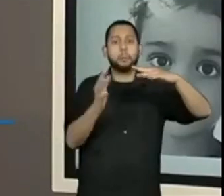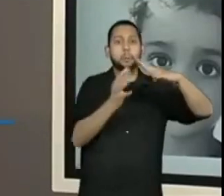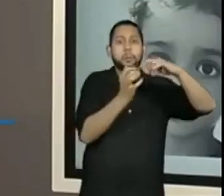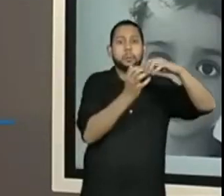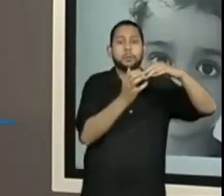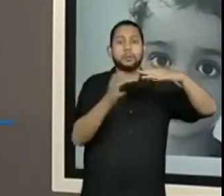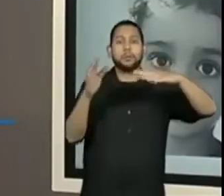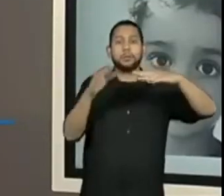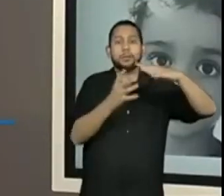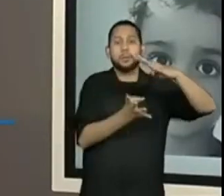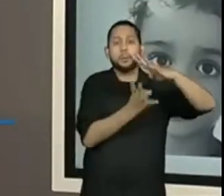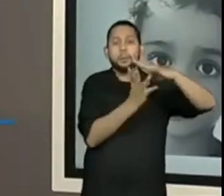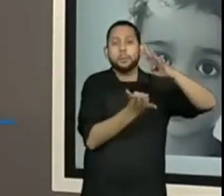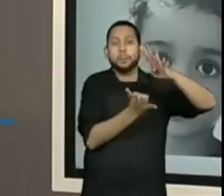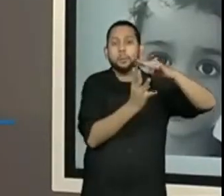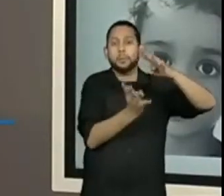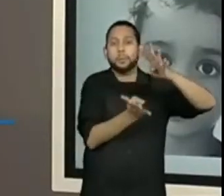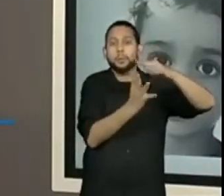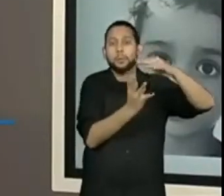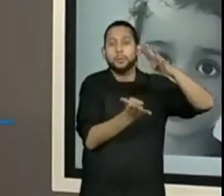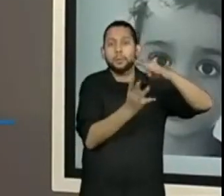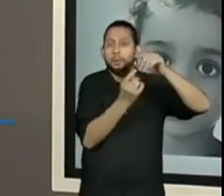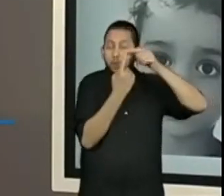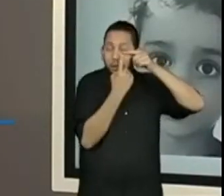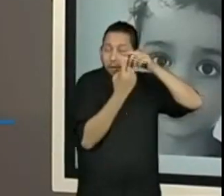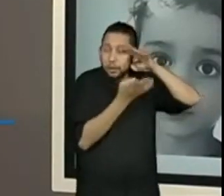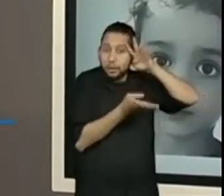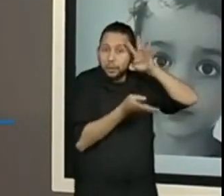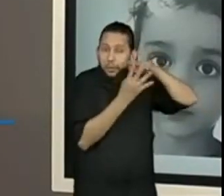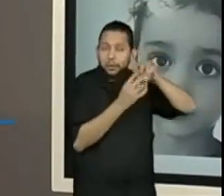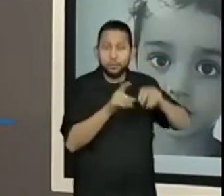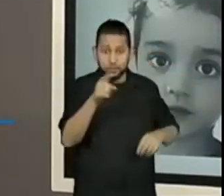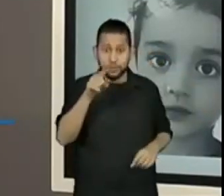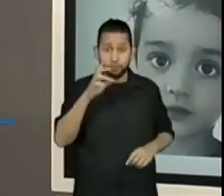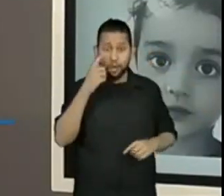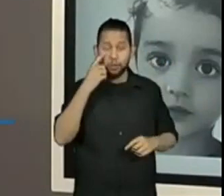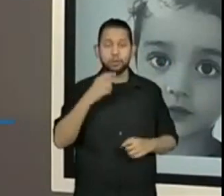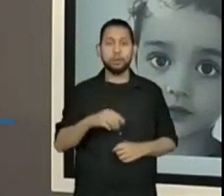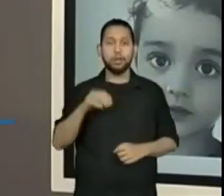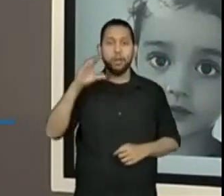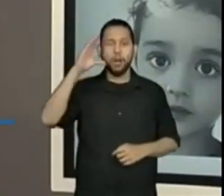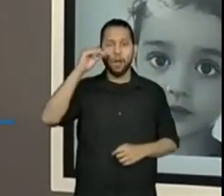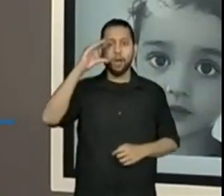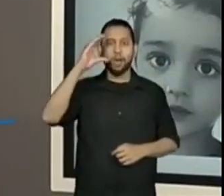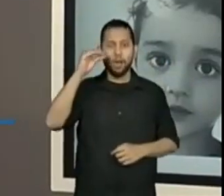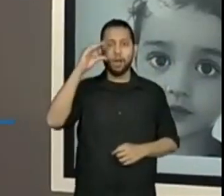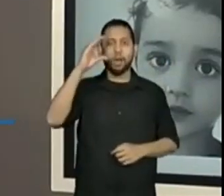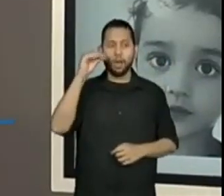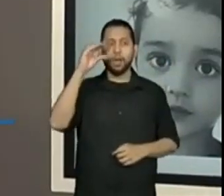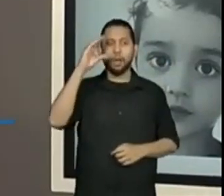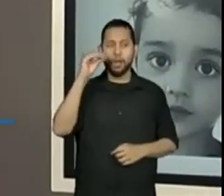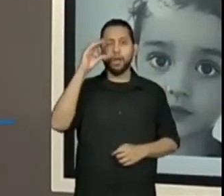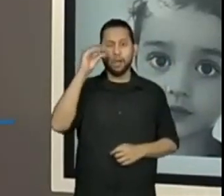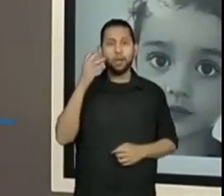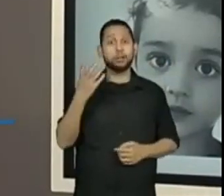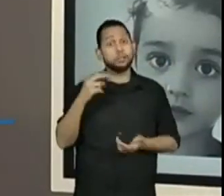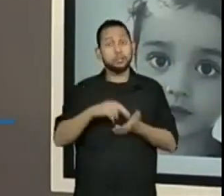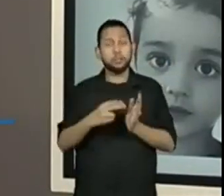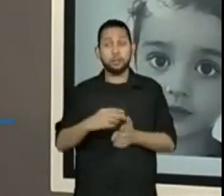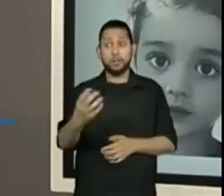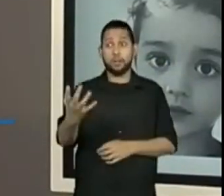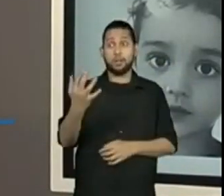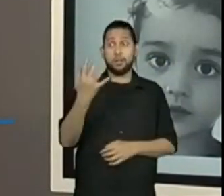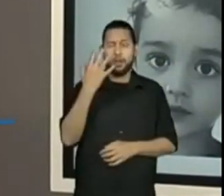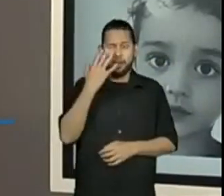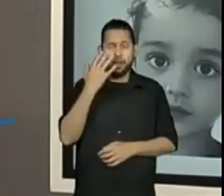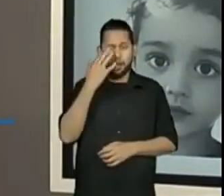por causa do incômodo do vento, a gente pisca muitas vezes, não é? Em uma reação de proteção, a